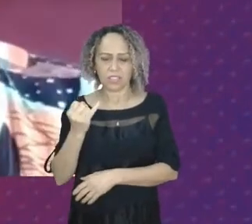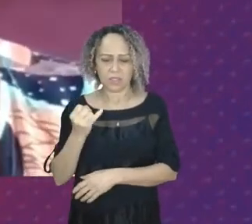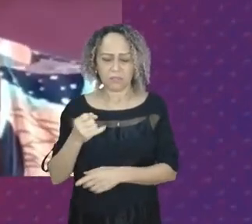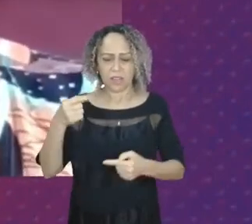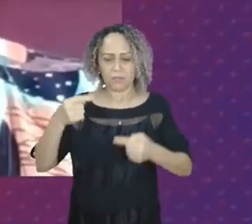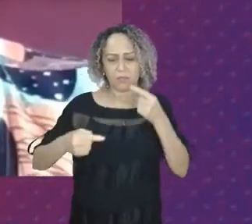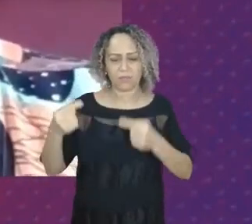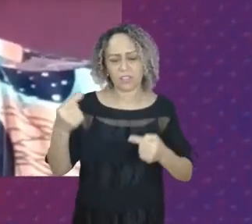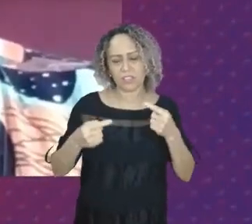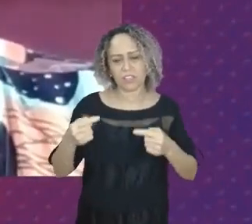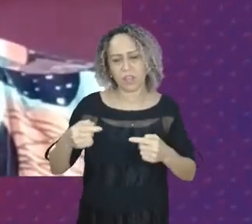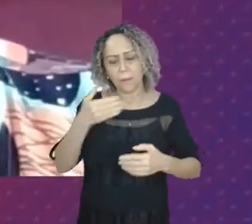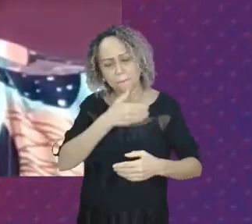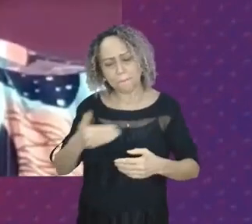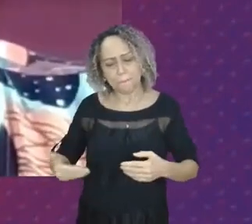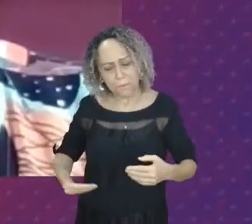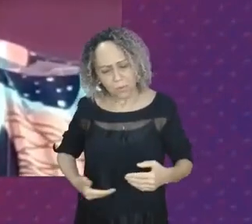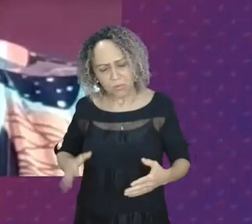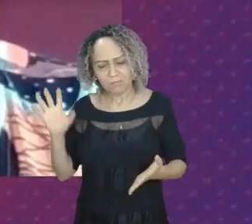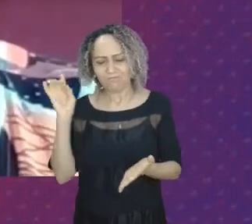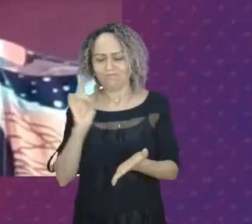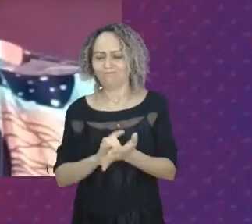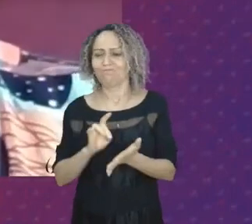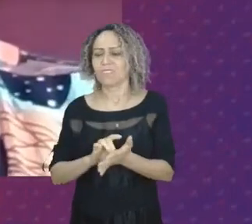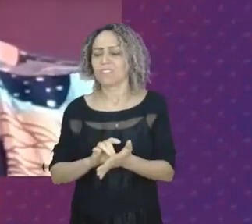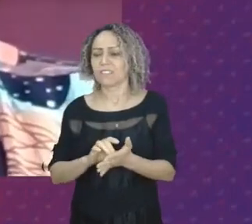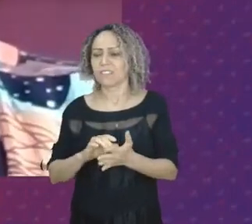uma outra coisa que a minha pesquisa